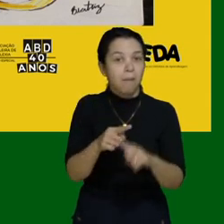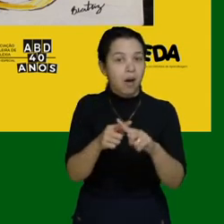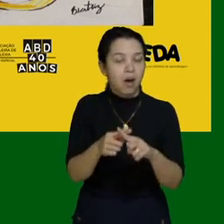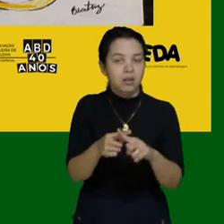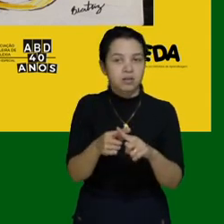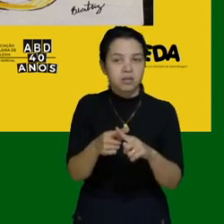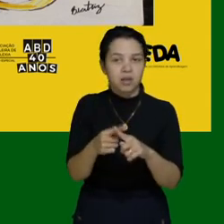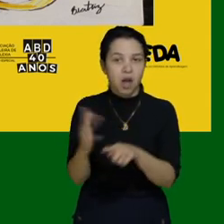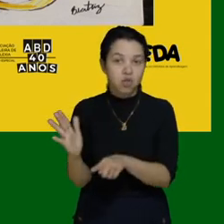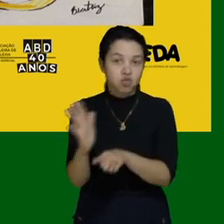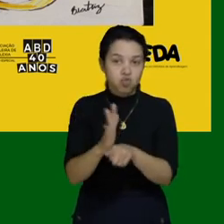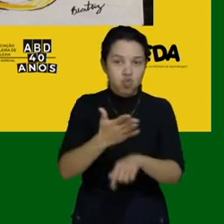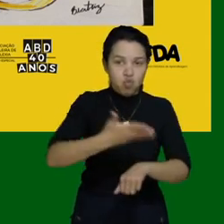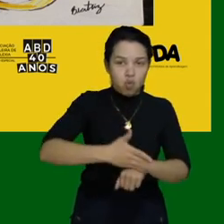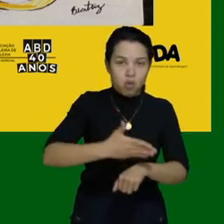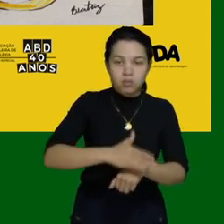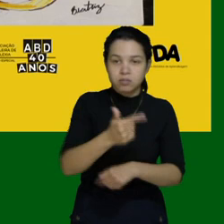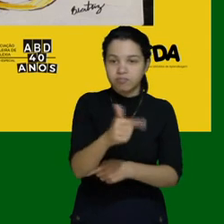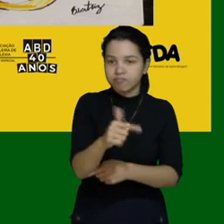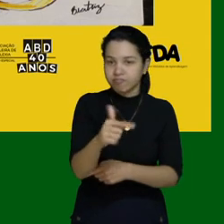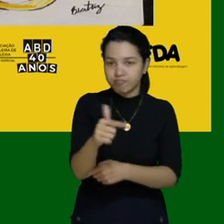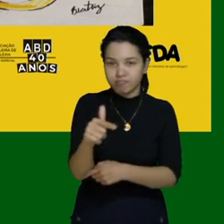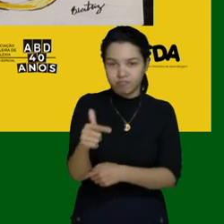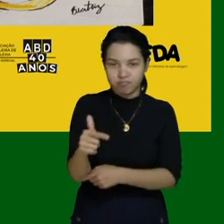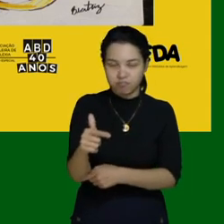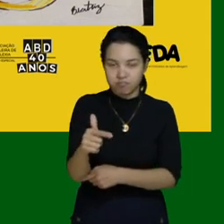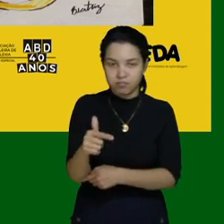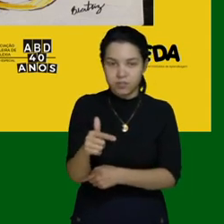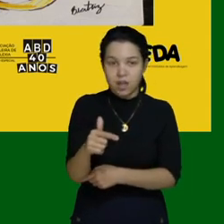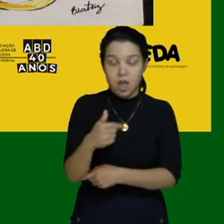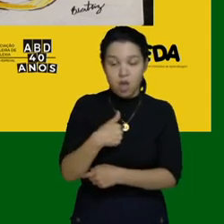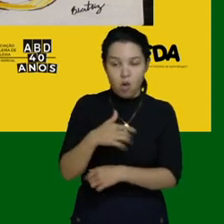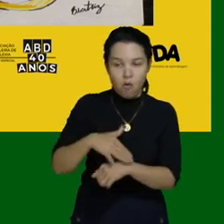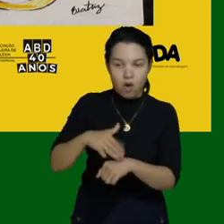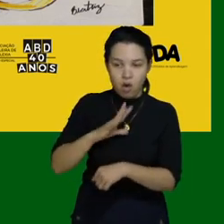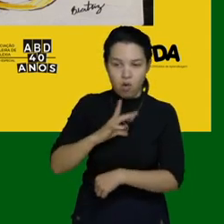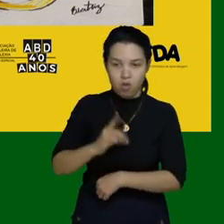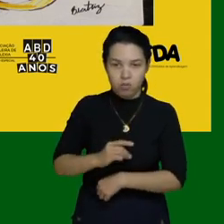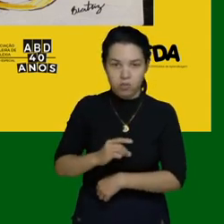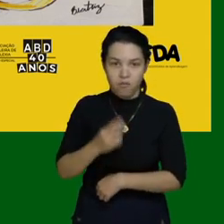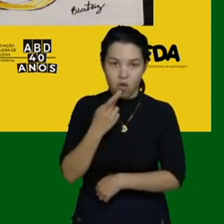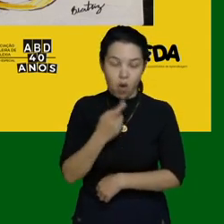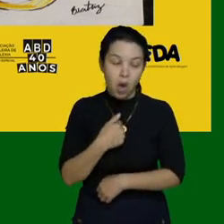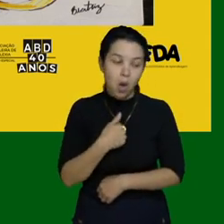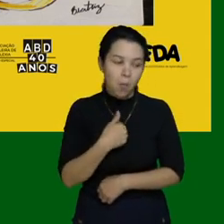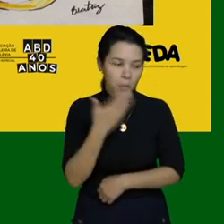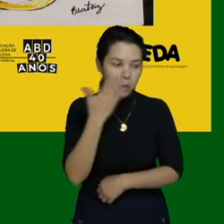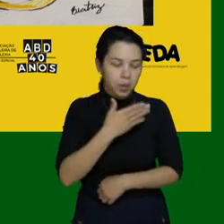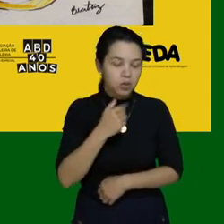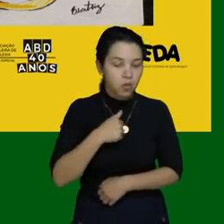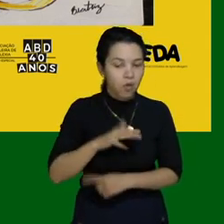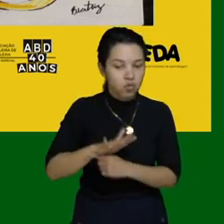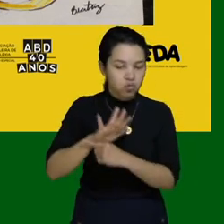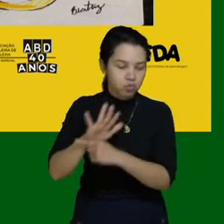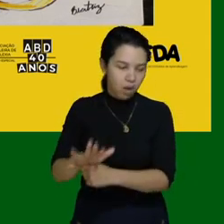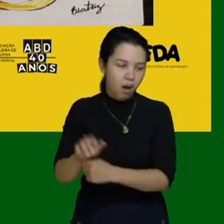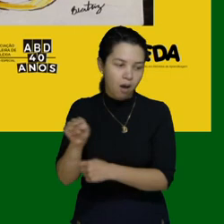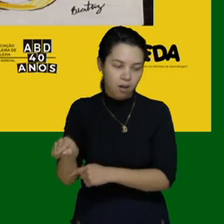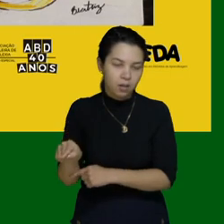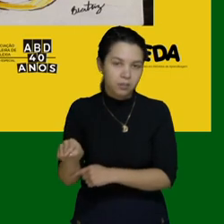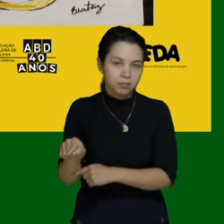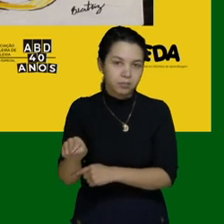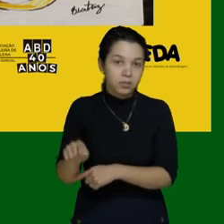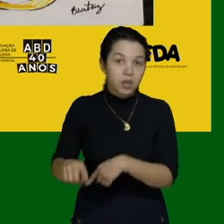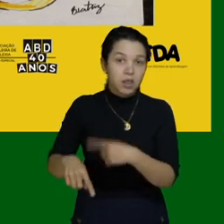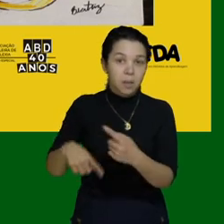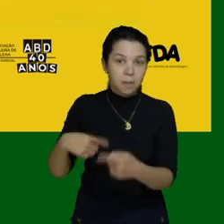fui falar com o coordenador E aí ele falou assim não Angel Eu prometo nós vamos olhar mais para essa garota né aí depois ela já me